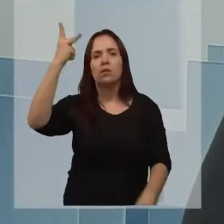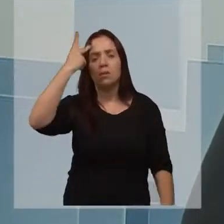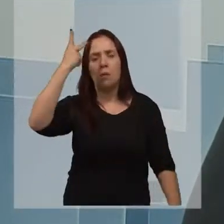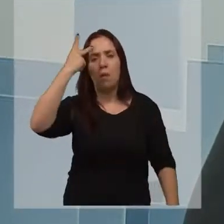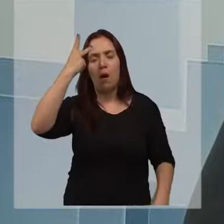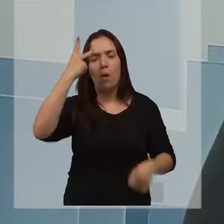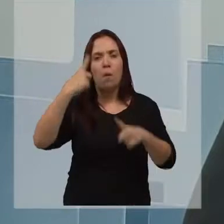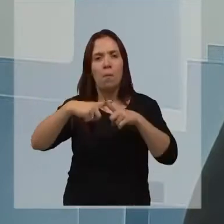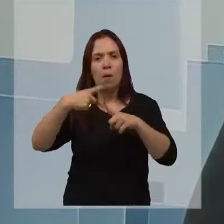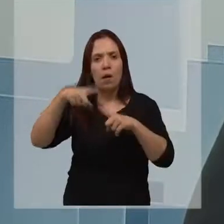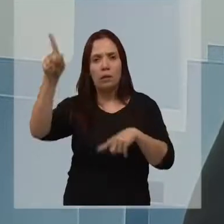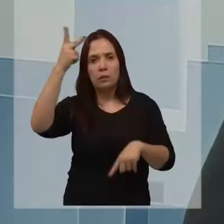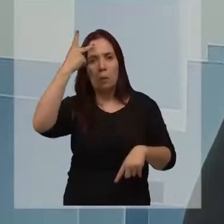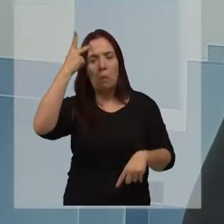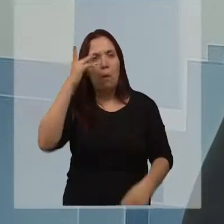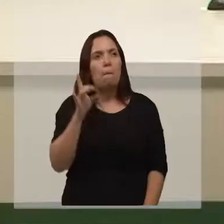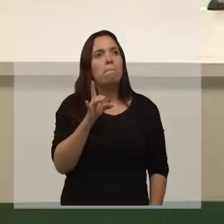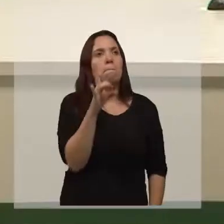temido retaliação.